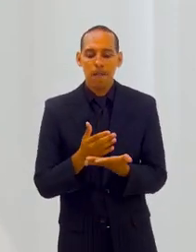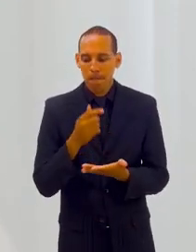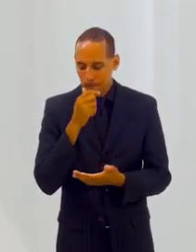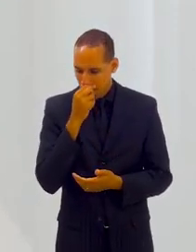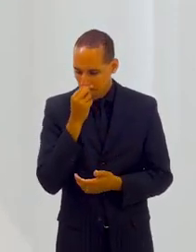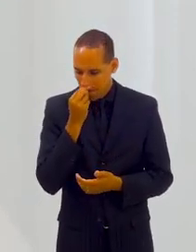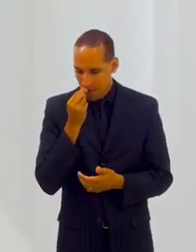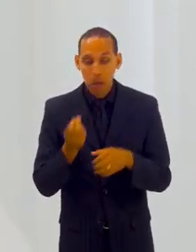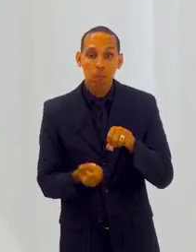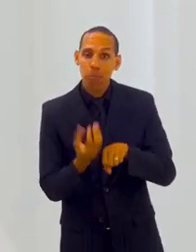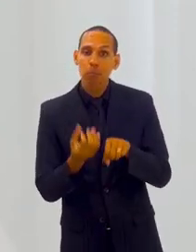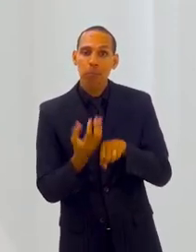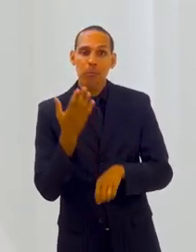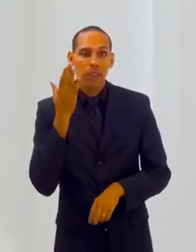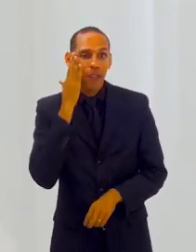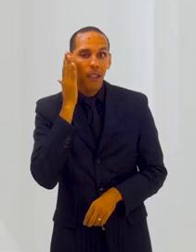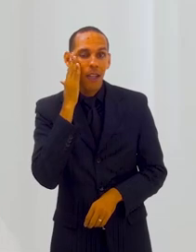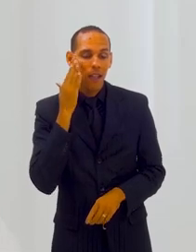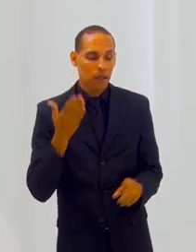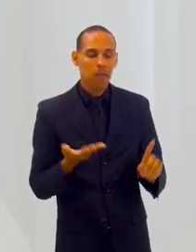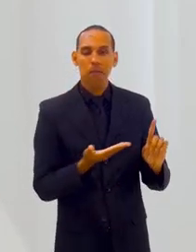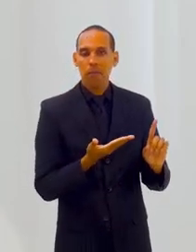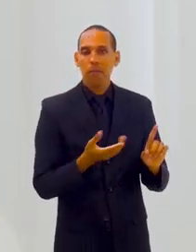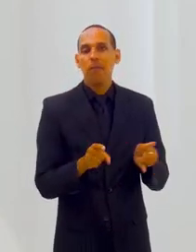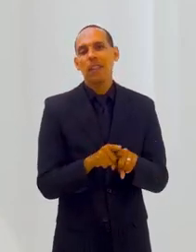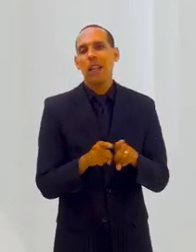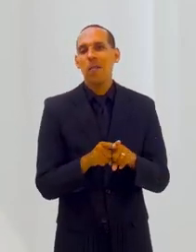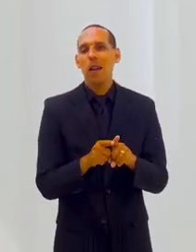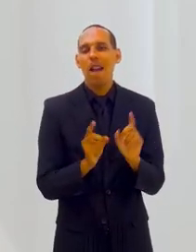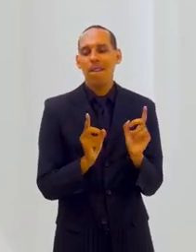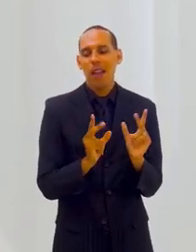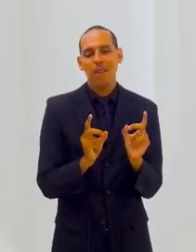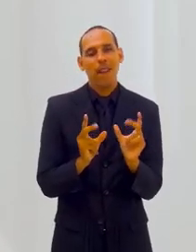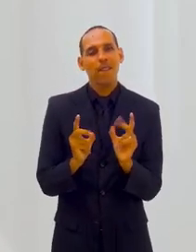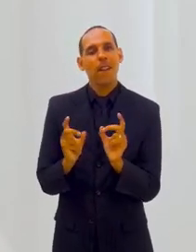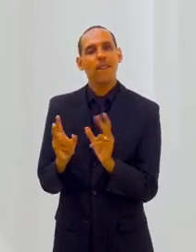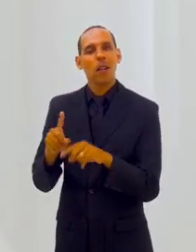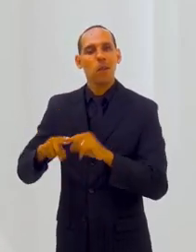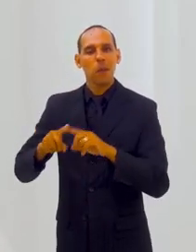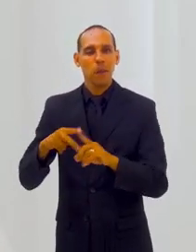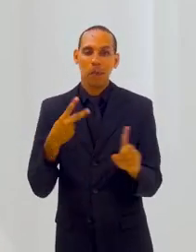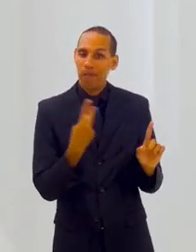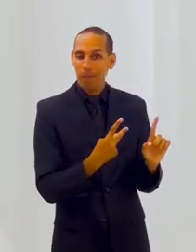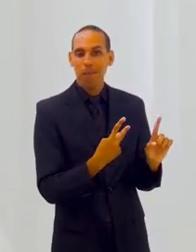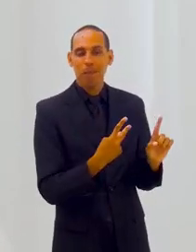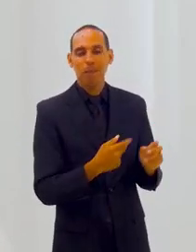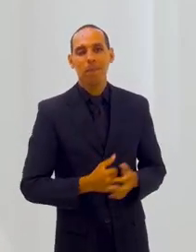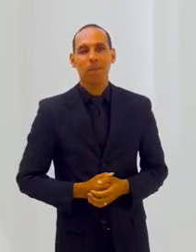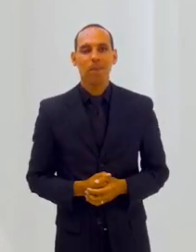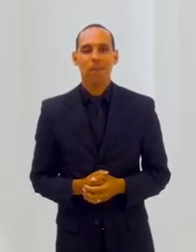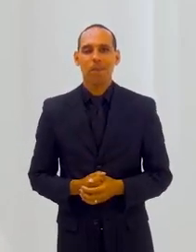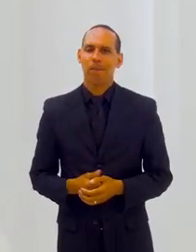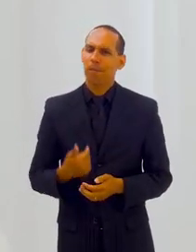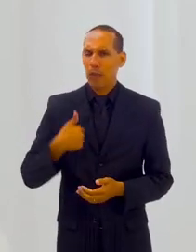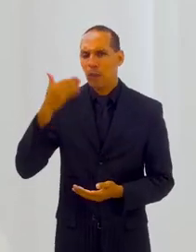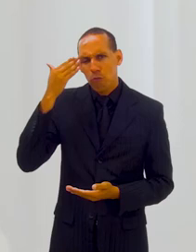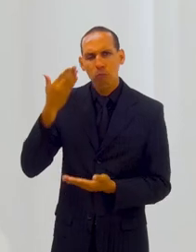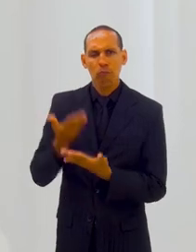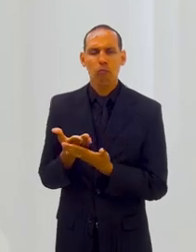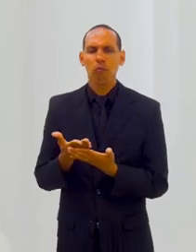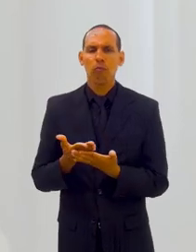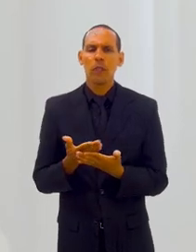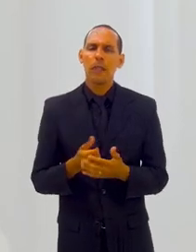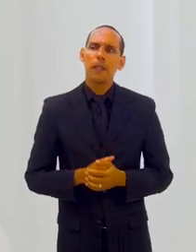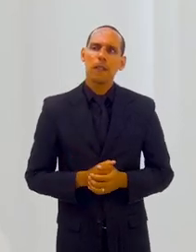de produção e de comercialização dos seus produtos. E eu creio